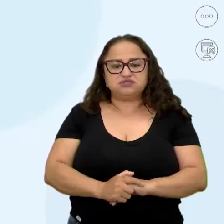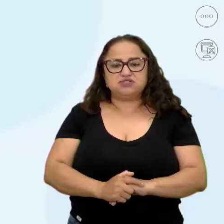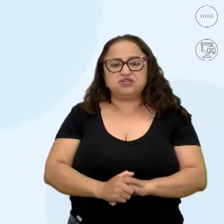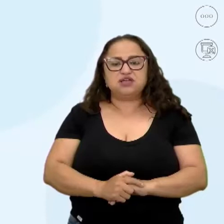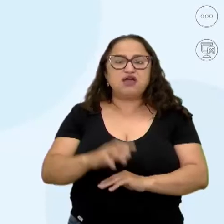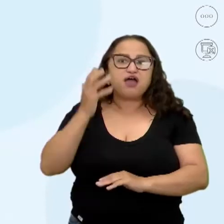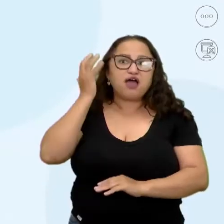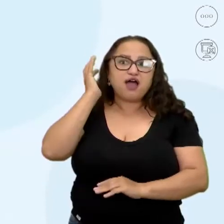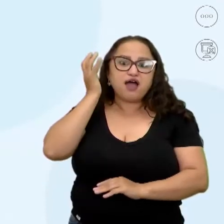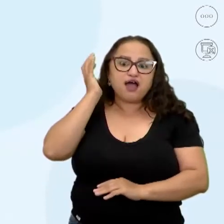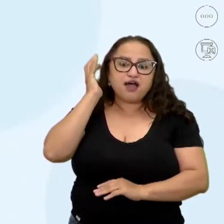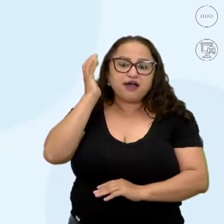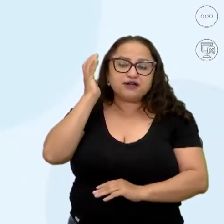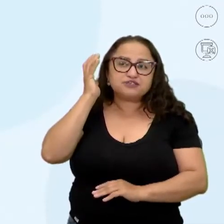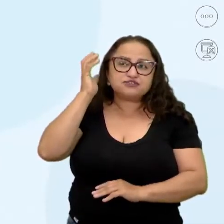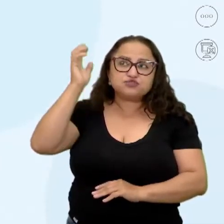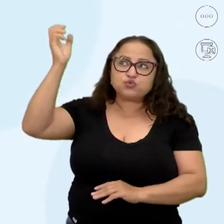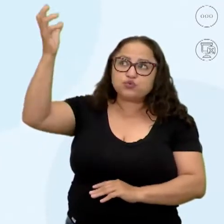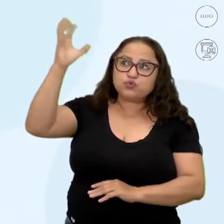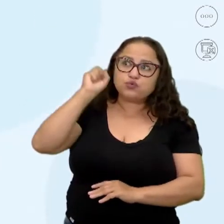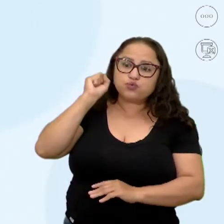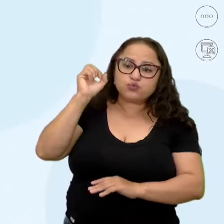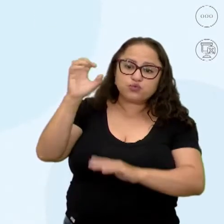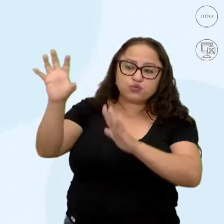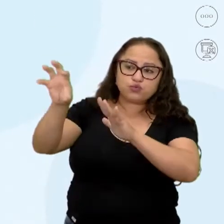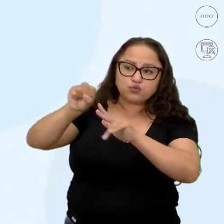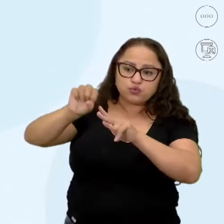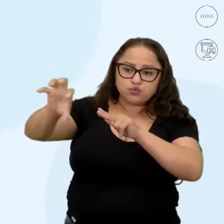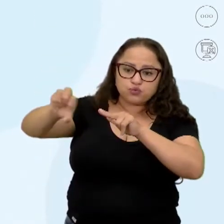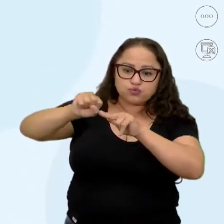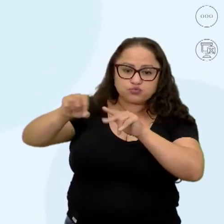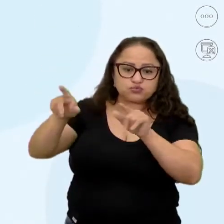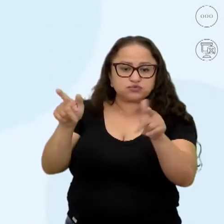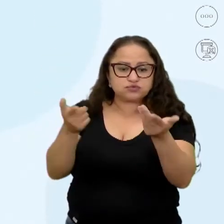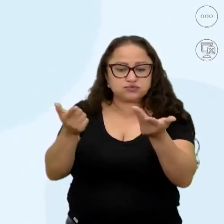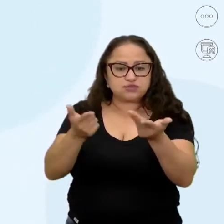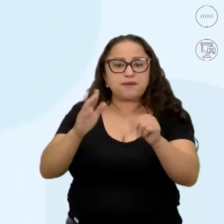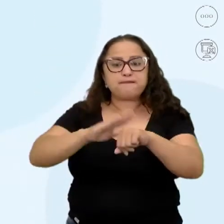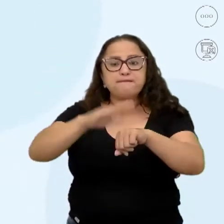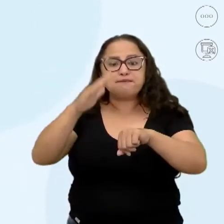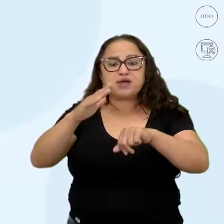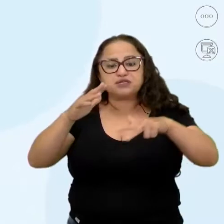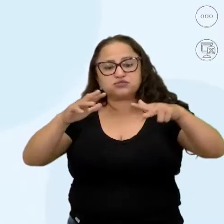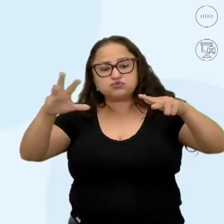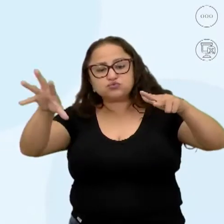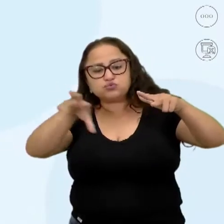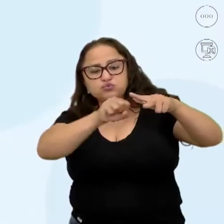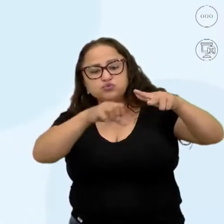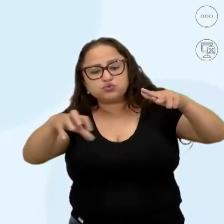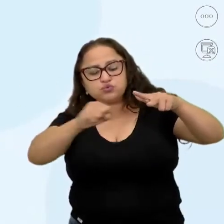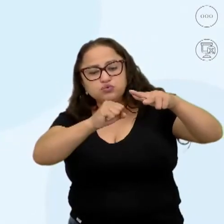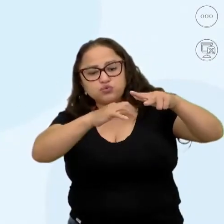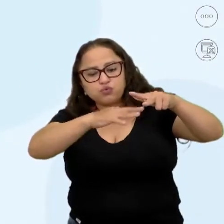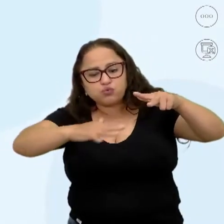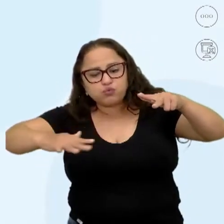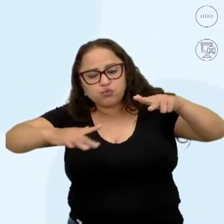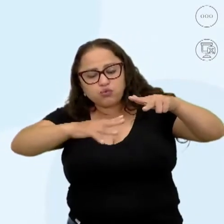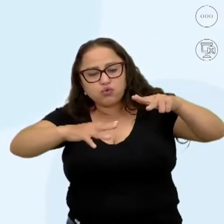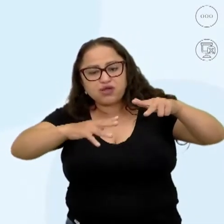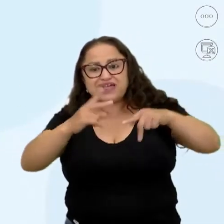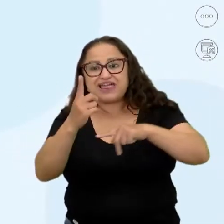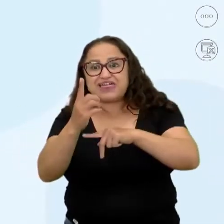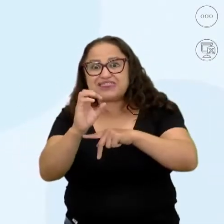de rádio. E aí, pessoal, ó, tem mais de 2.000 satélites em órbita hoje, né? A vida útil de um satélite é aproximadamente 10